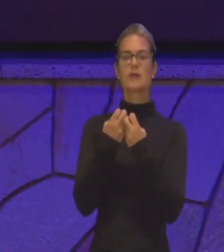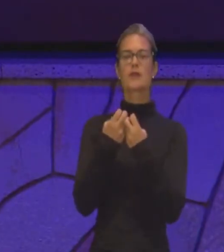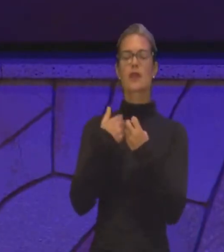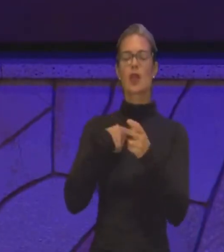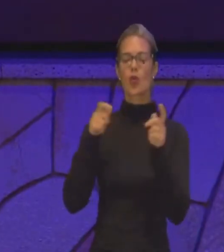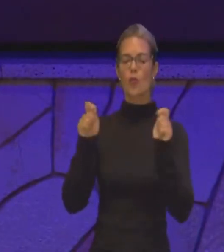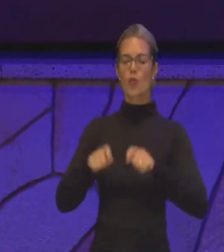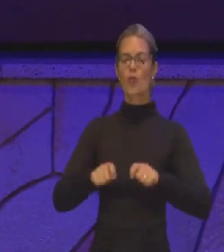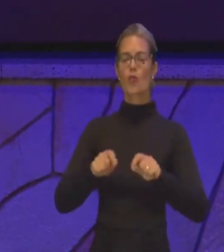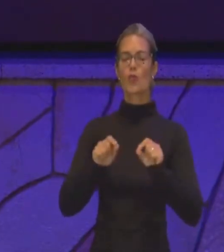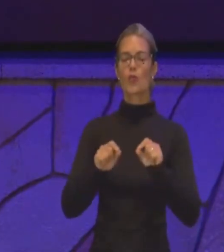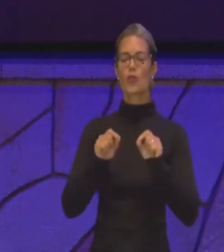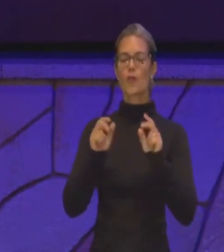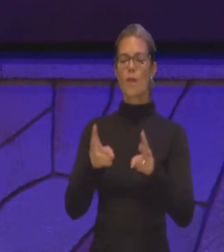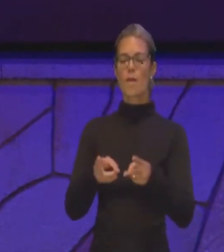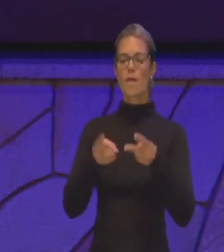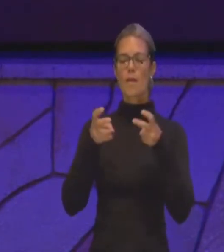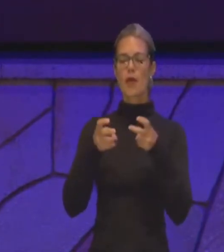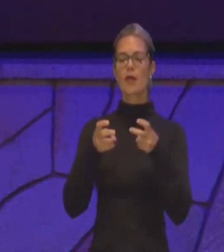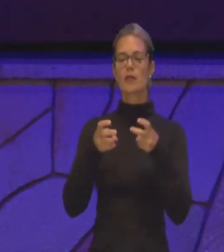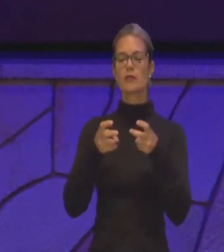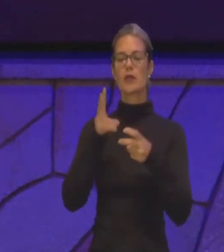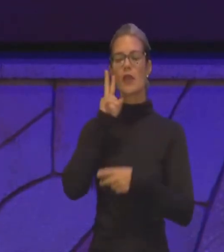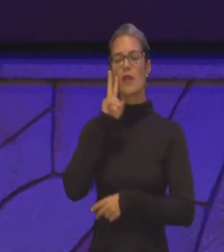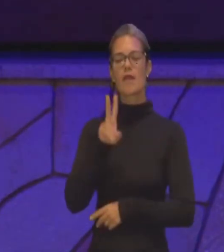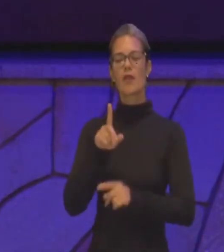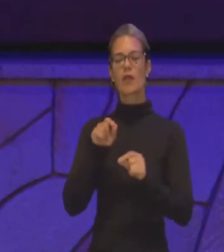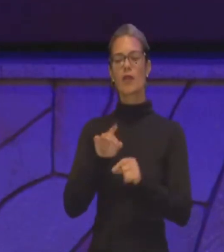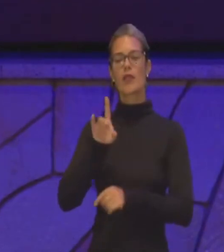eu pude perceber e ver como